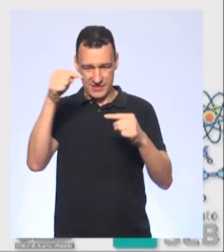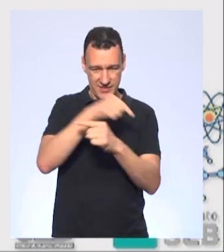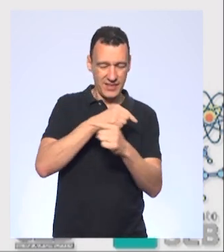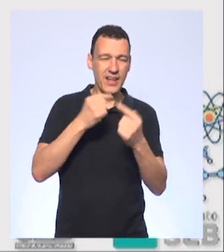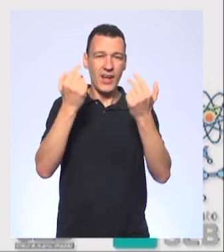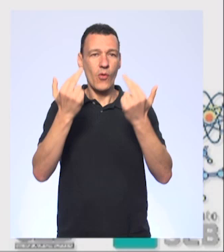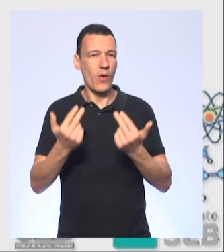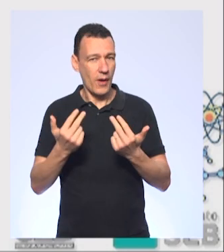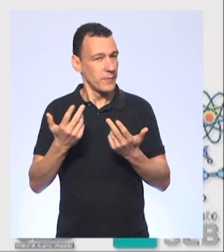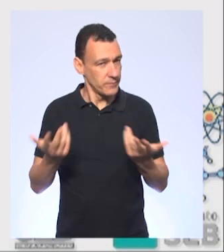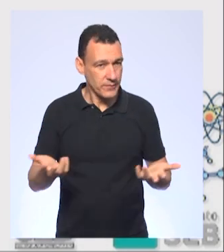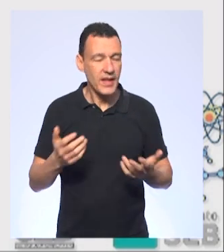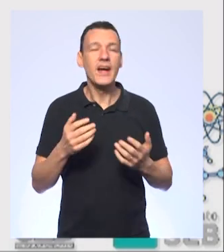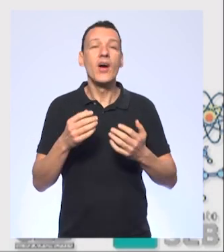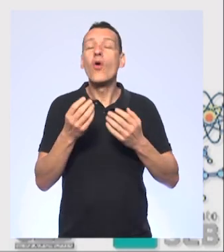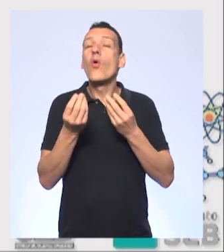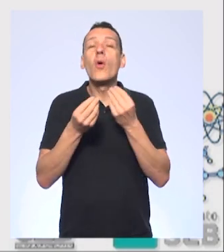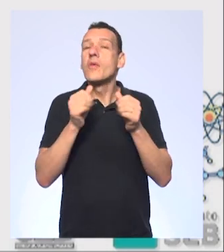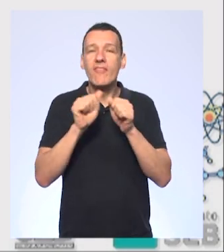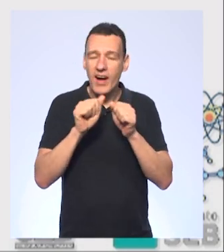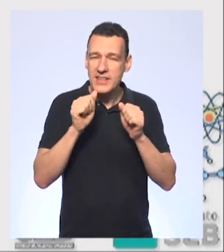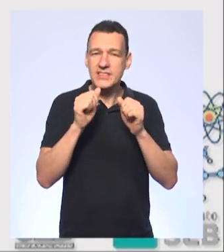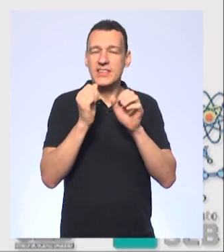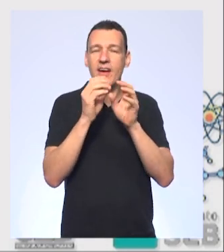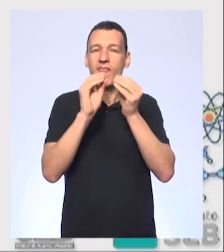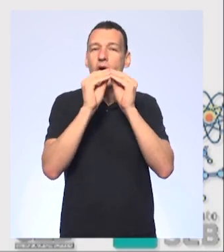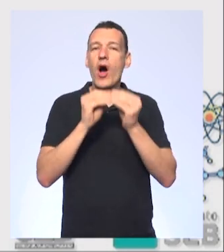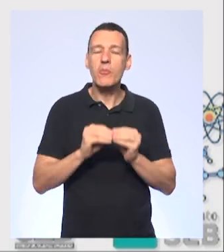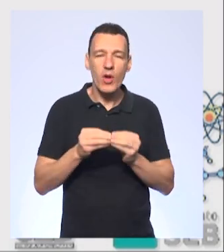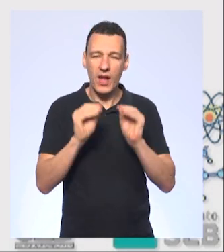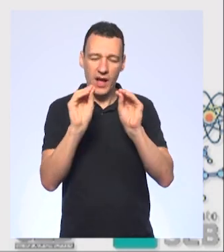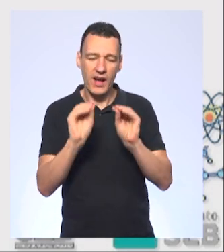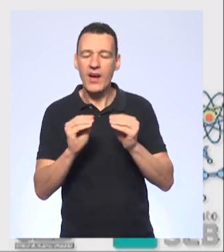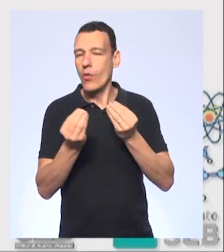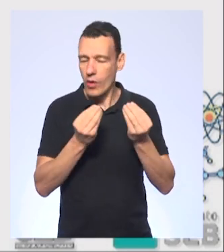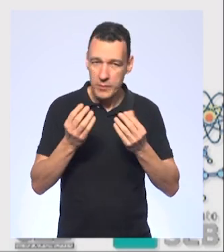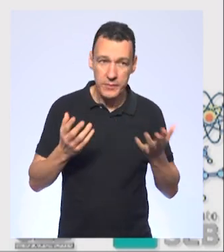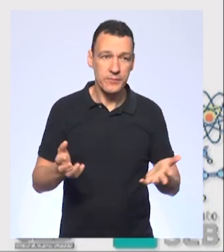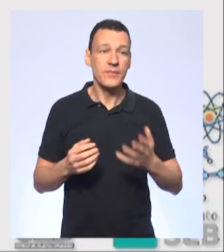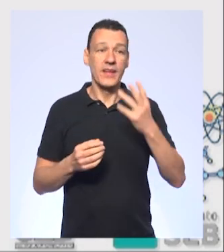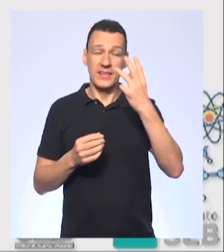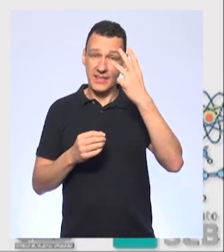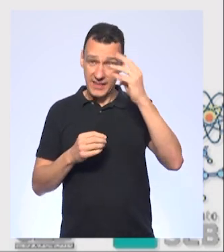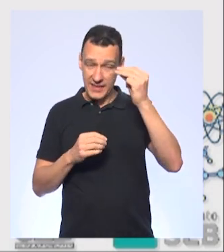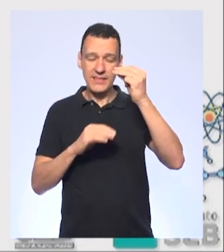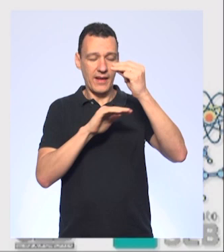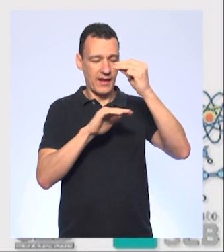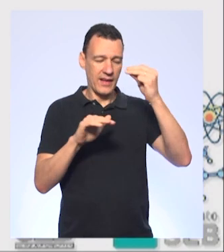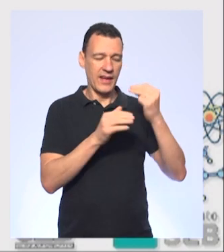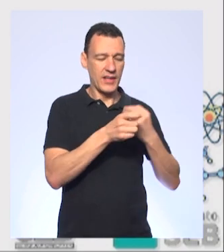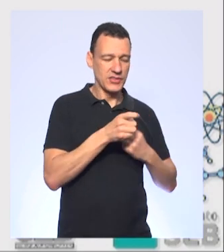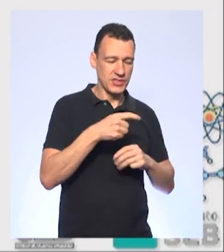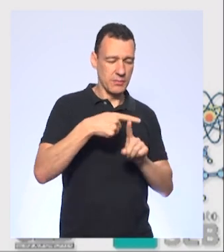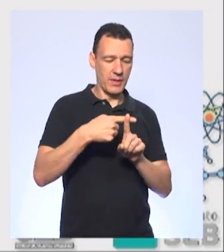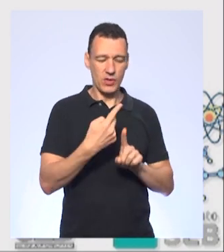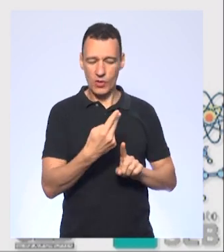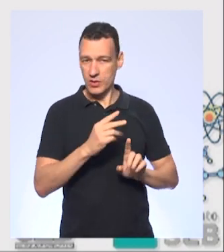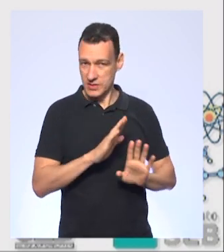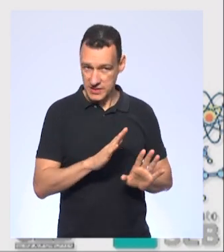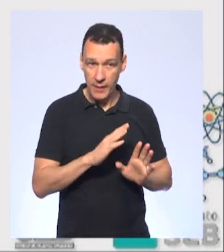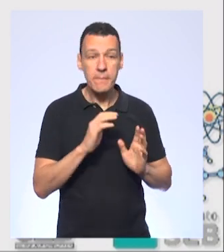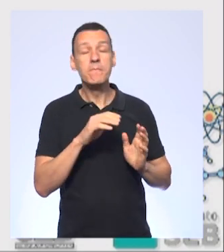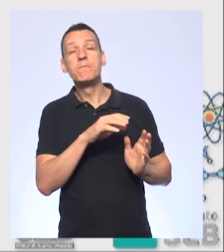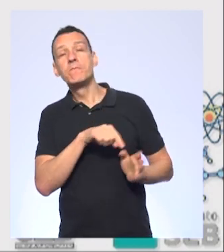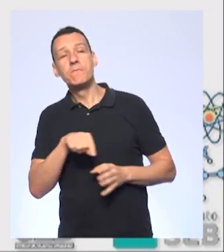Monta o Tales. Montaria o Tales assim, ó. 30 está para x mais 2. Observe o Fredão aí.